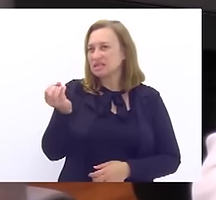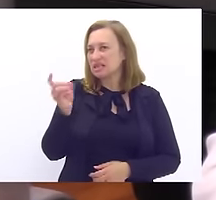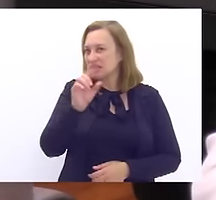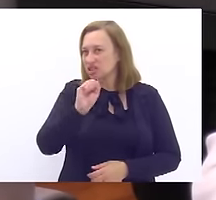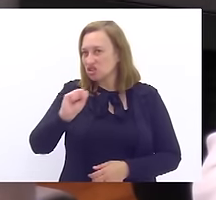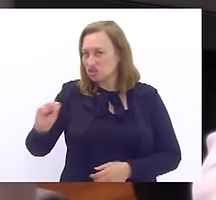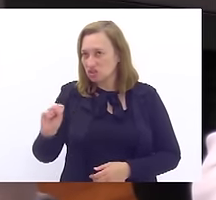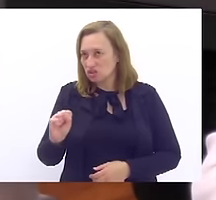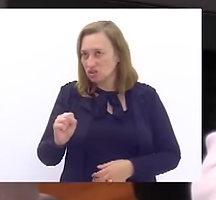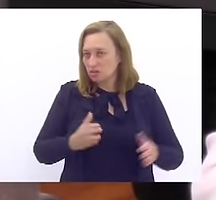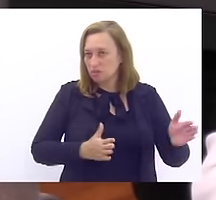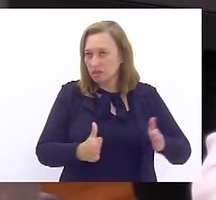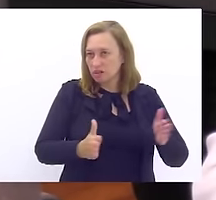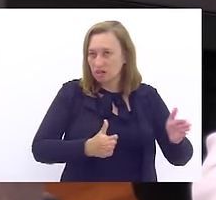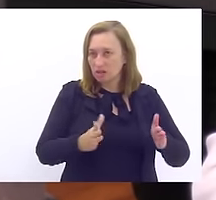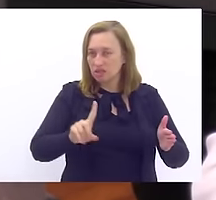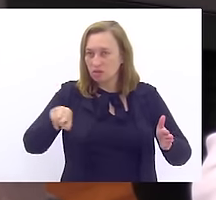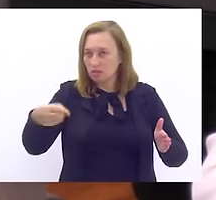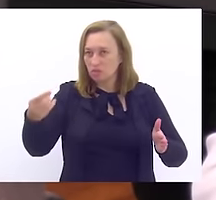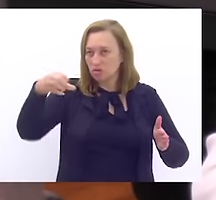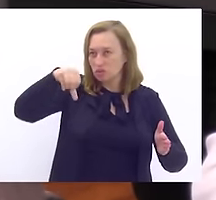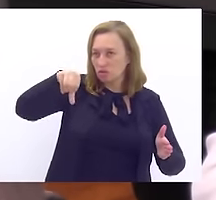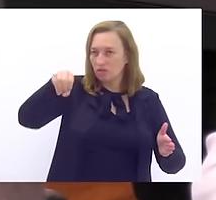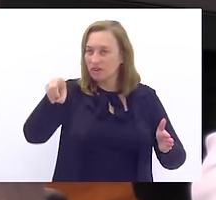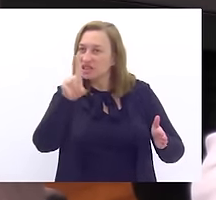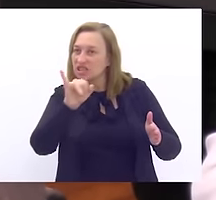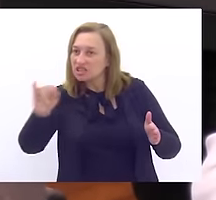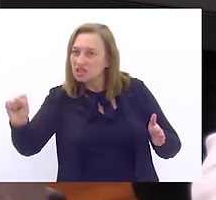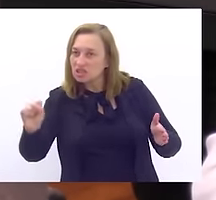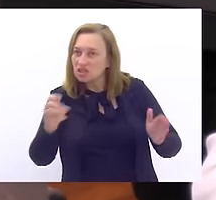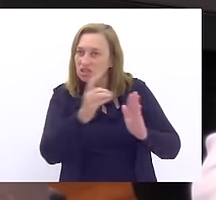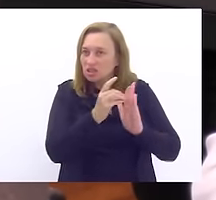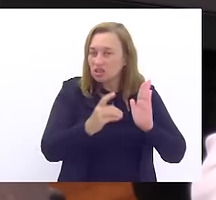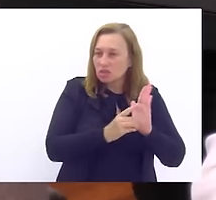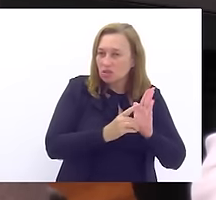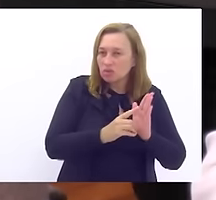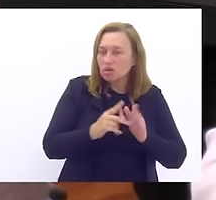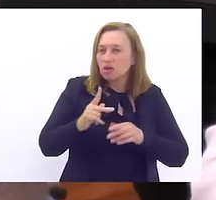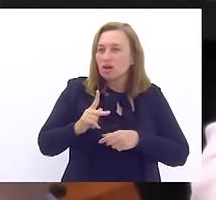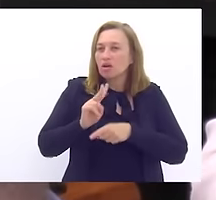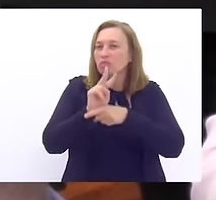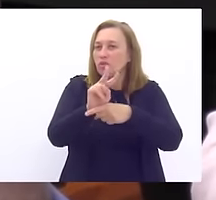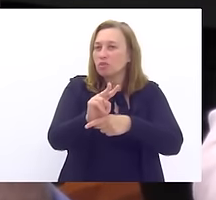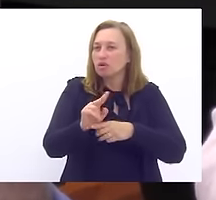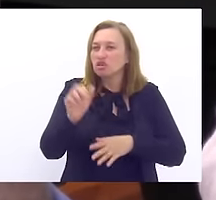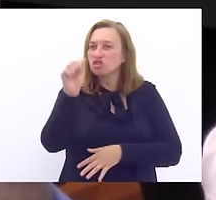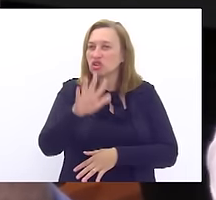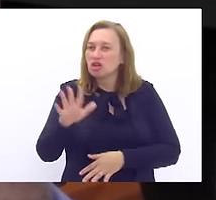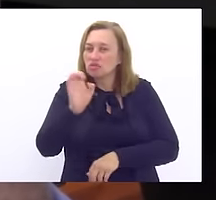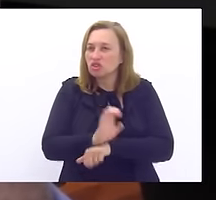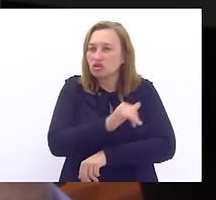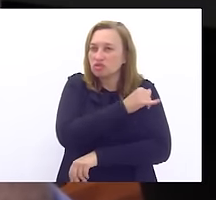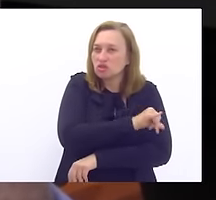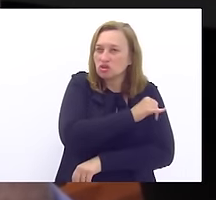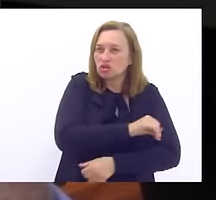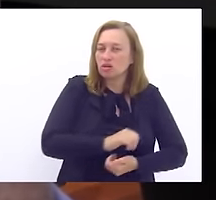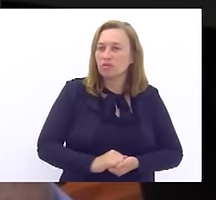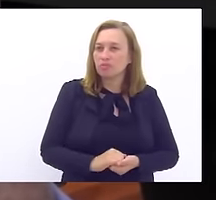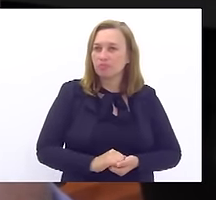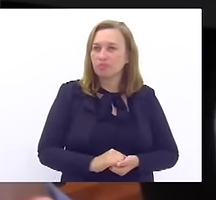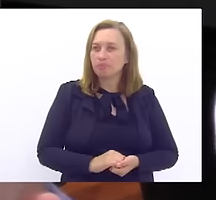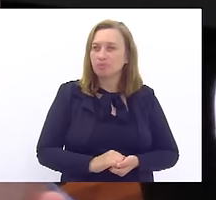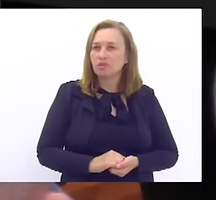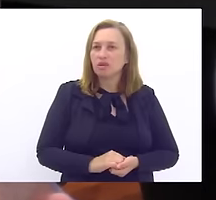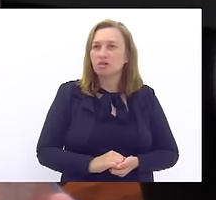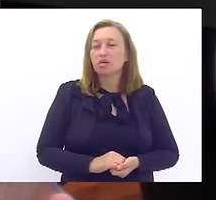e na contran 90 dias isso foi objeto de consulta A Procuradoria Geral do Estado do Rio de Janeiro